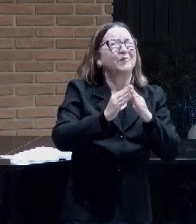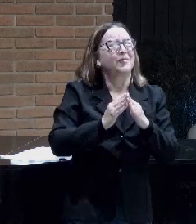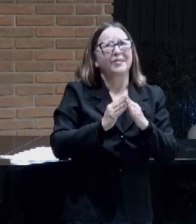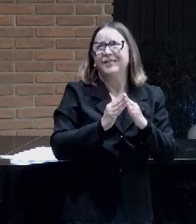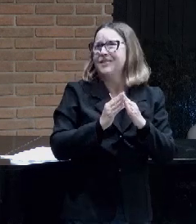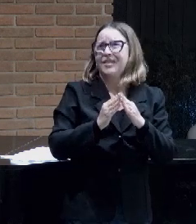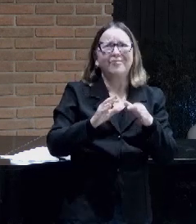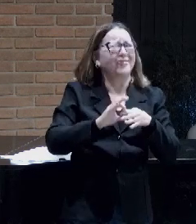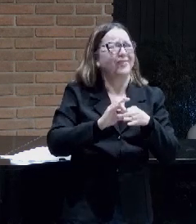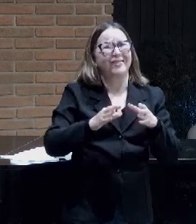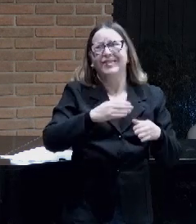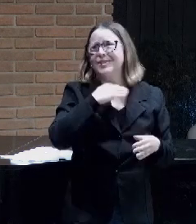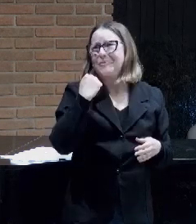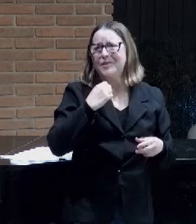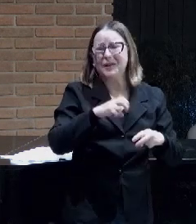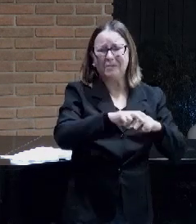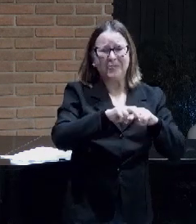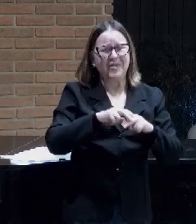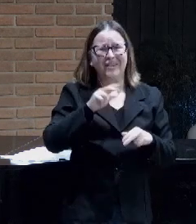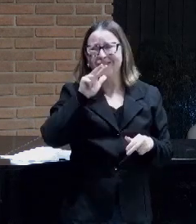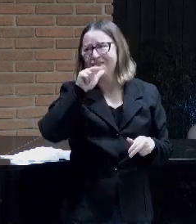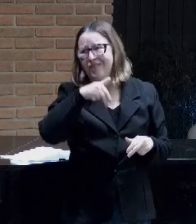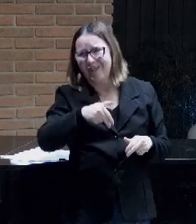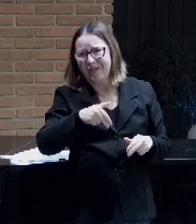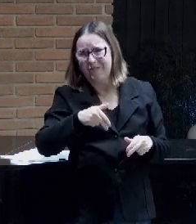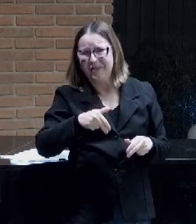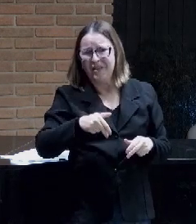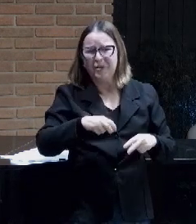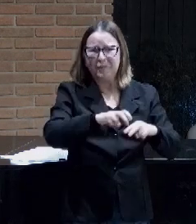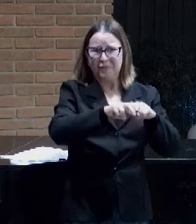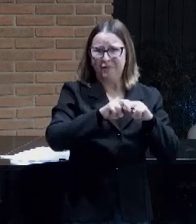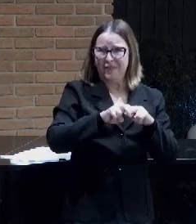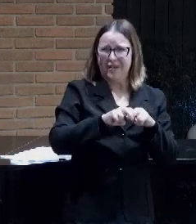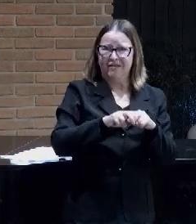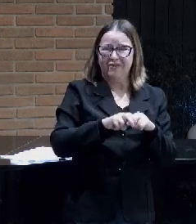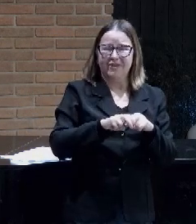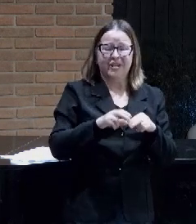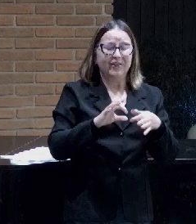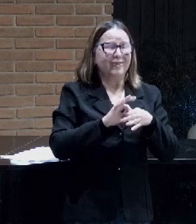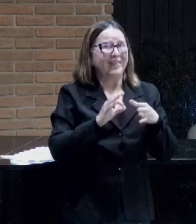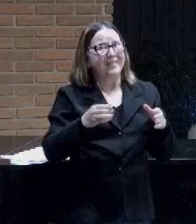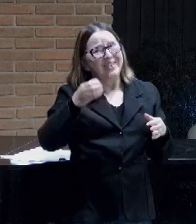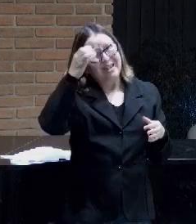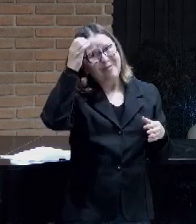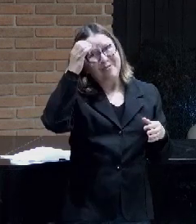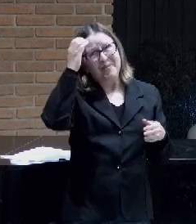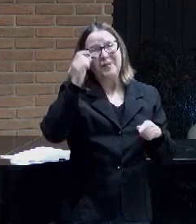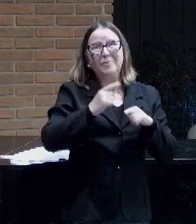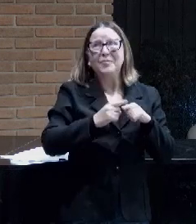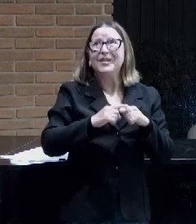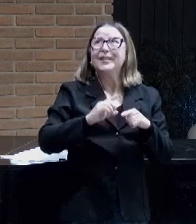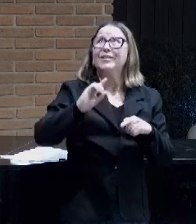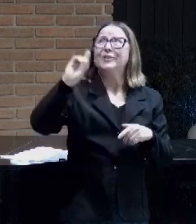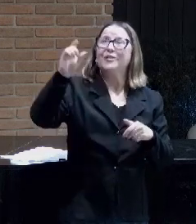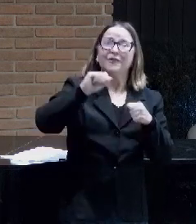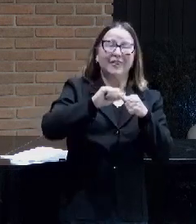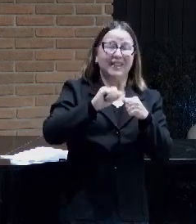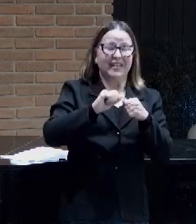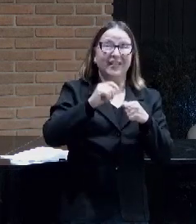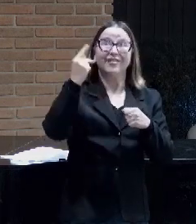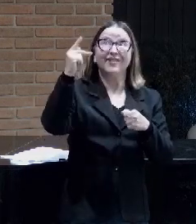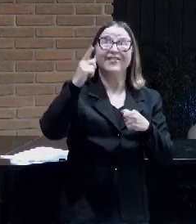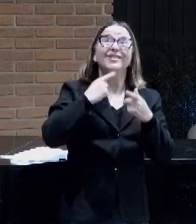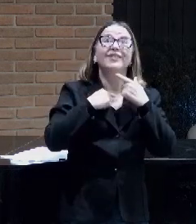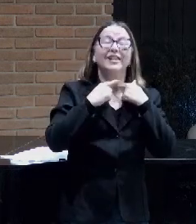deste homem, e não faças cair sobre nós este sangue inocente, porque tu, Senhor, fizeste o que foi do teu agrado. Em